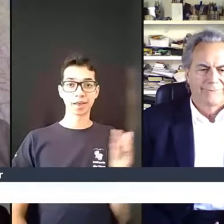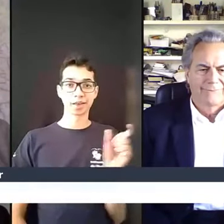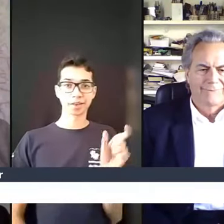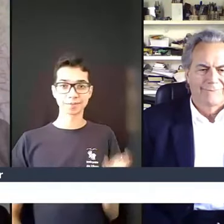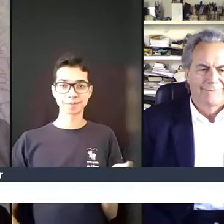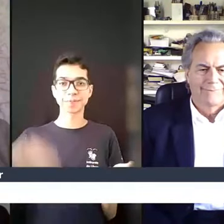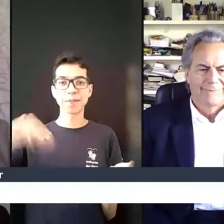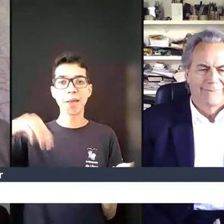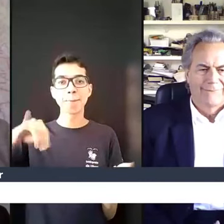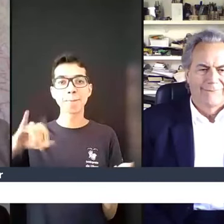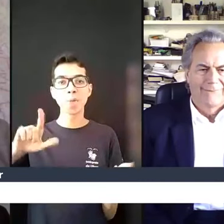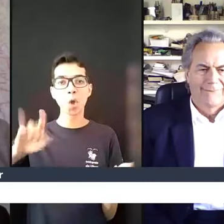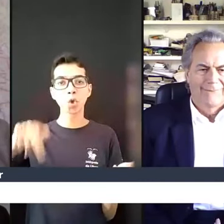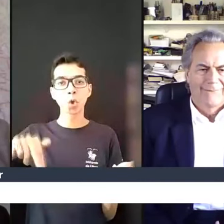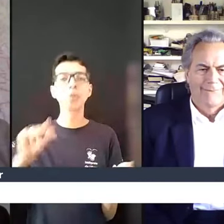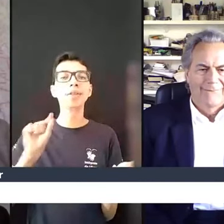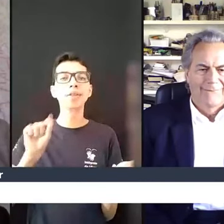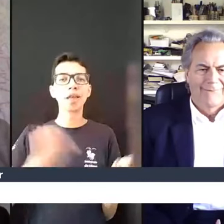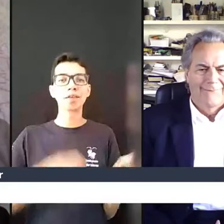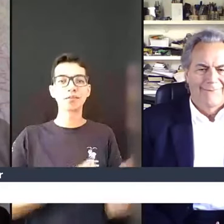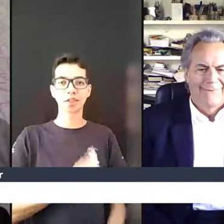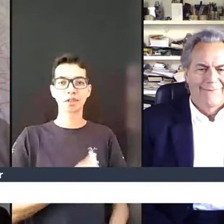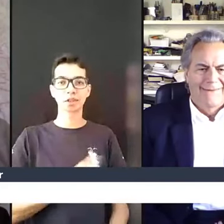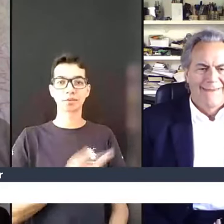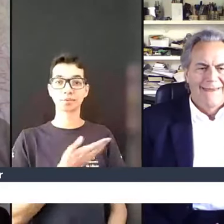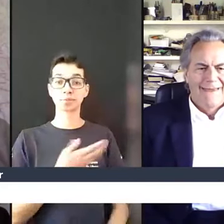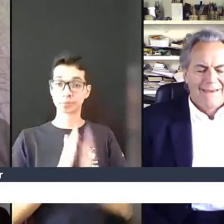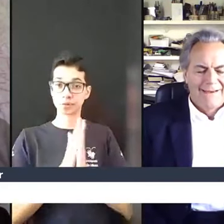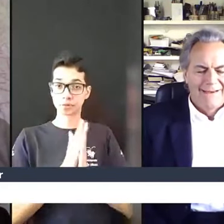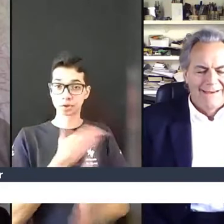ouvindo, quem é você?